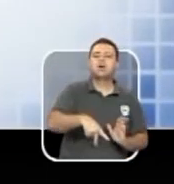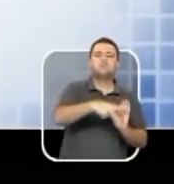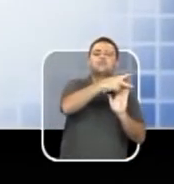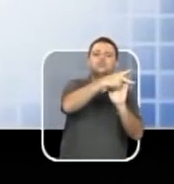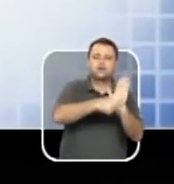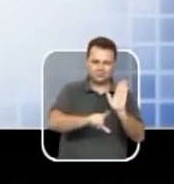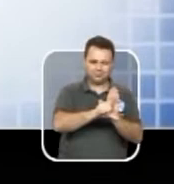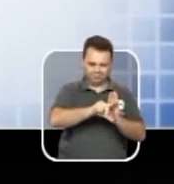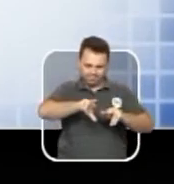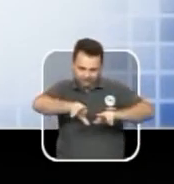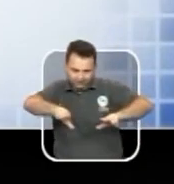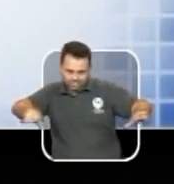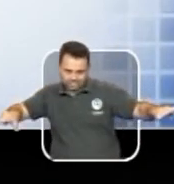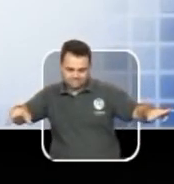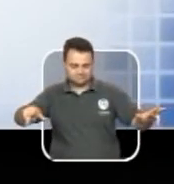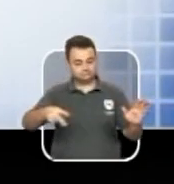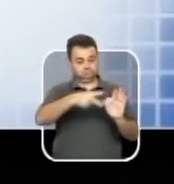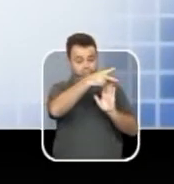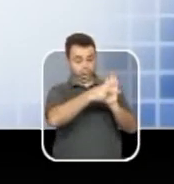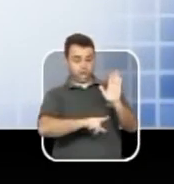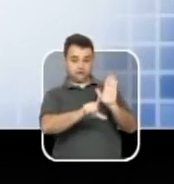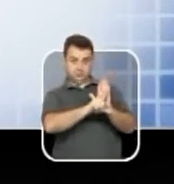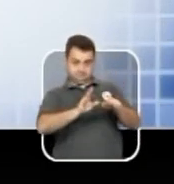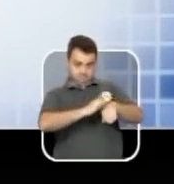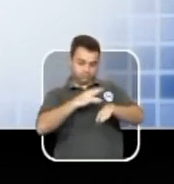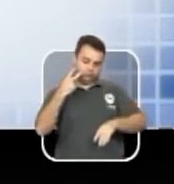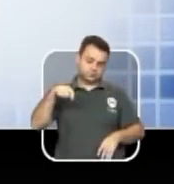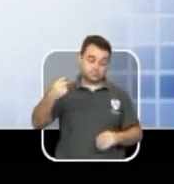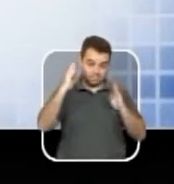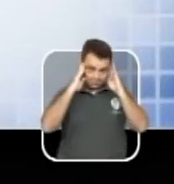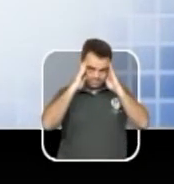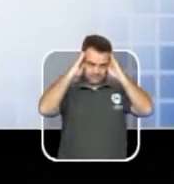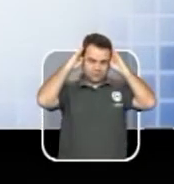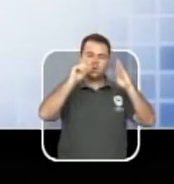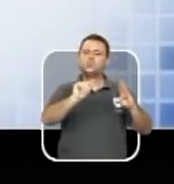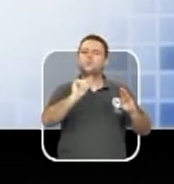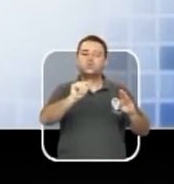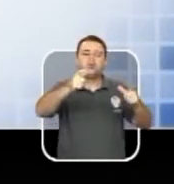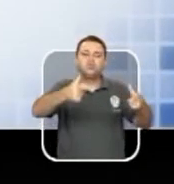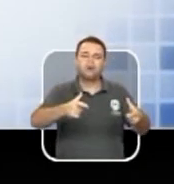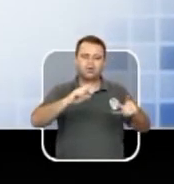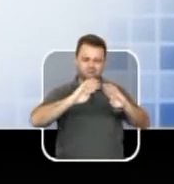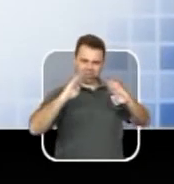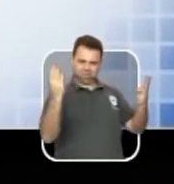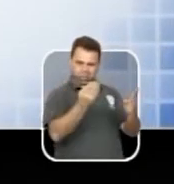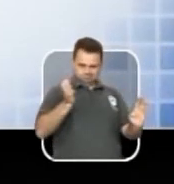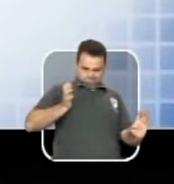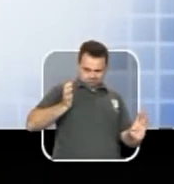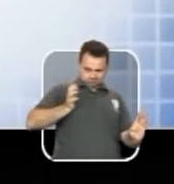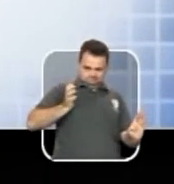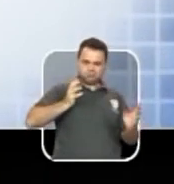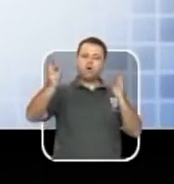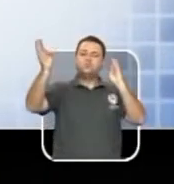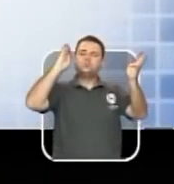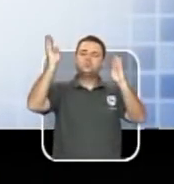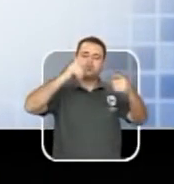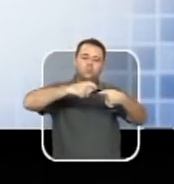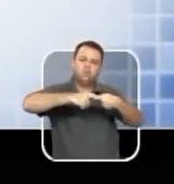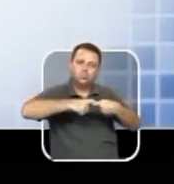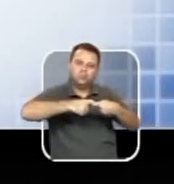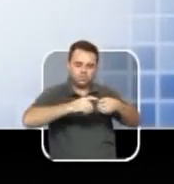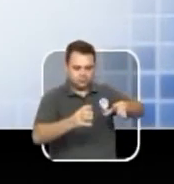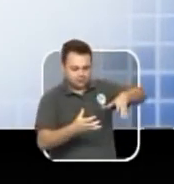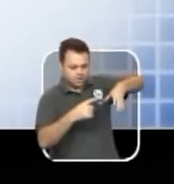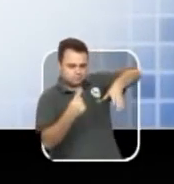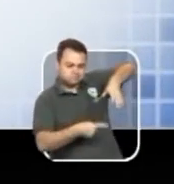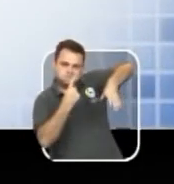ordem do dia estava o de Paulo Paulera, que dispõe sobre a preferência de entrada de caminhões, betoneiras nos condomínios e associações de